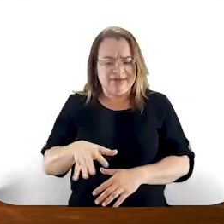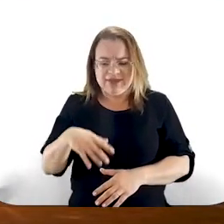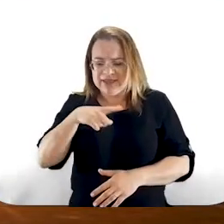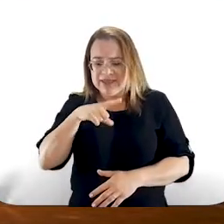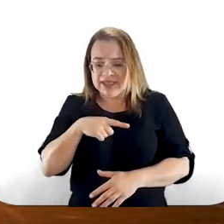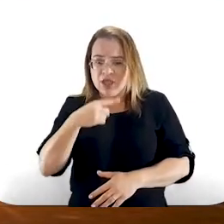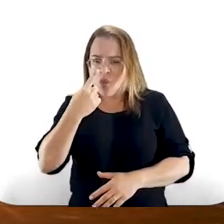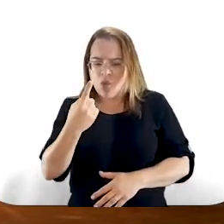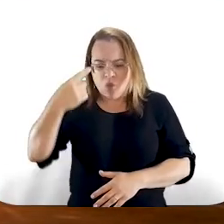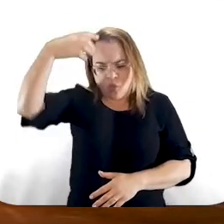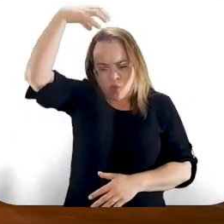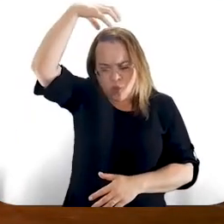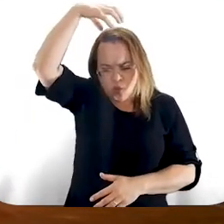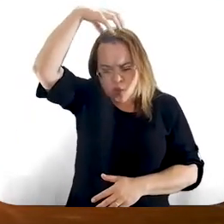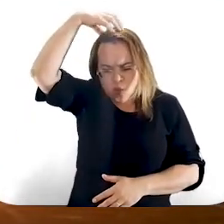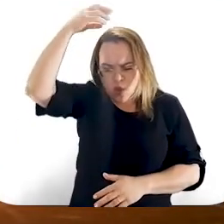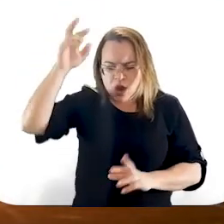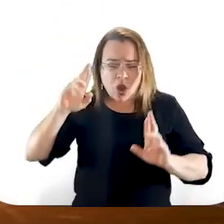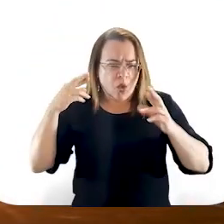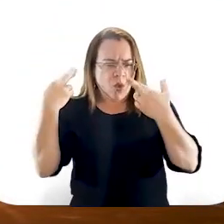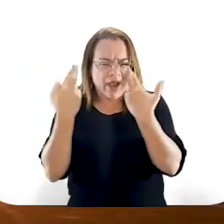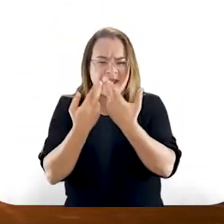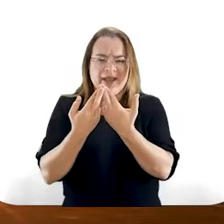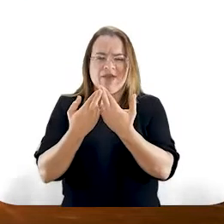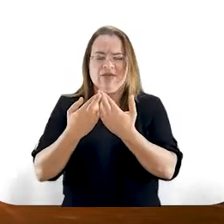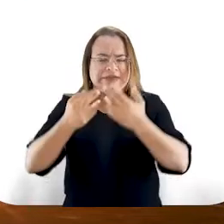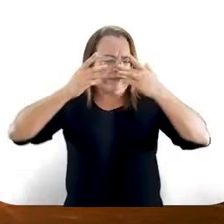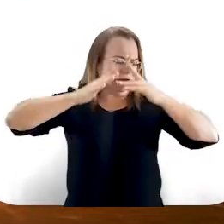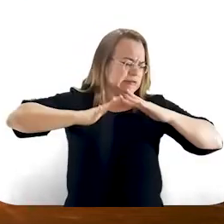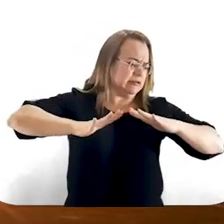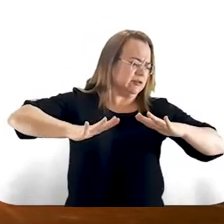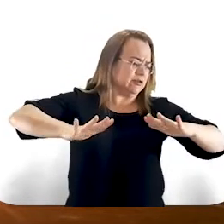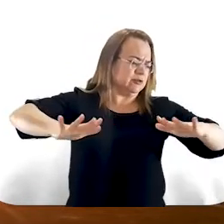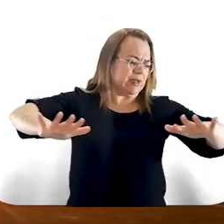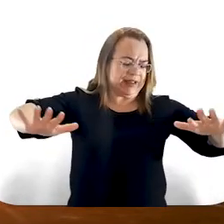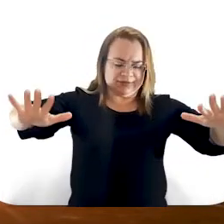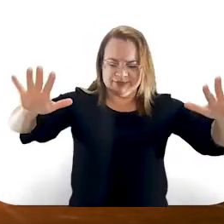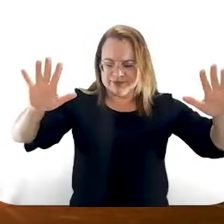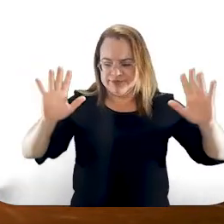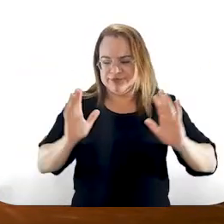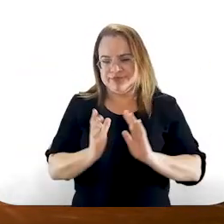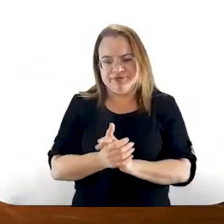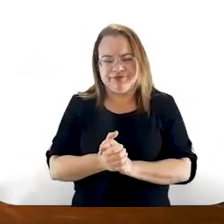existia um reino muito grande, bonito, espalhado por toda a terra. E nesses reinos